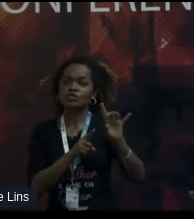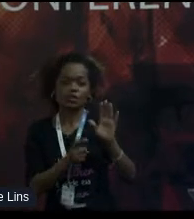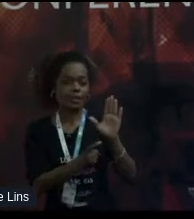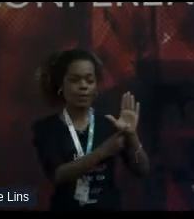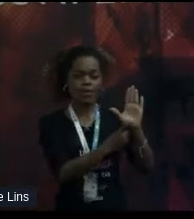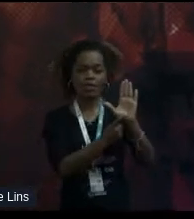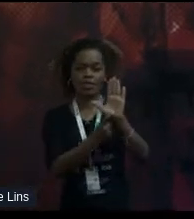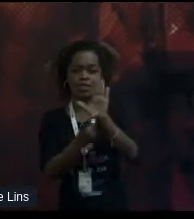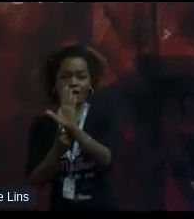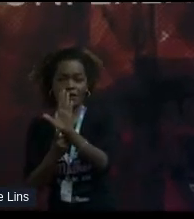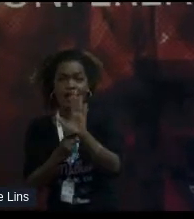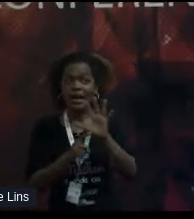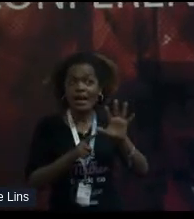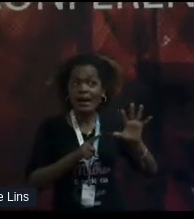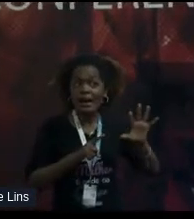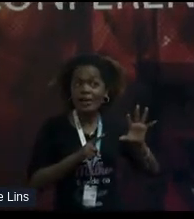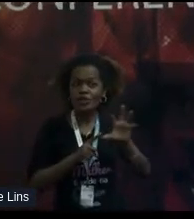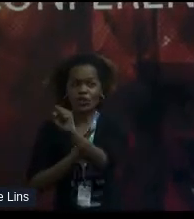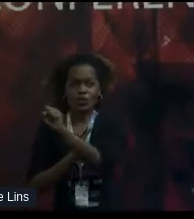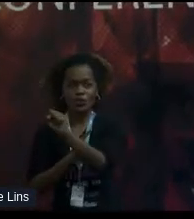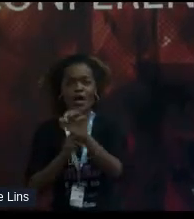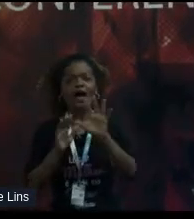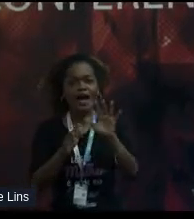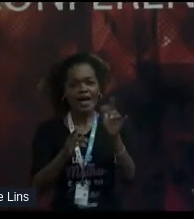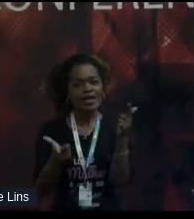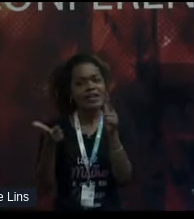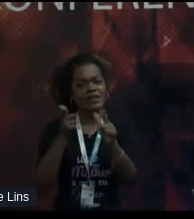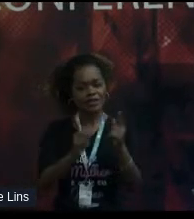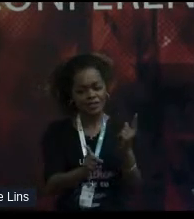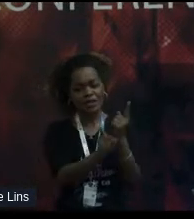pegar todos eles. Aí sim ele ia chegar